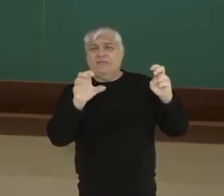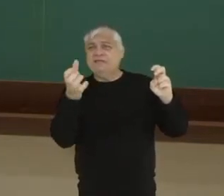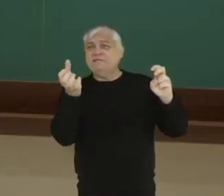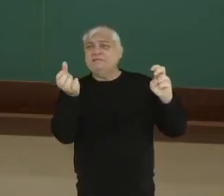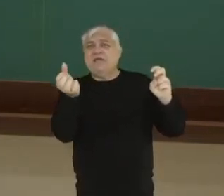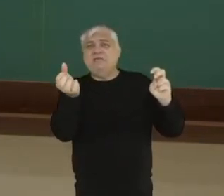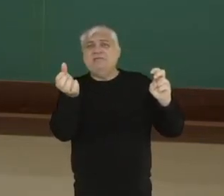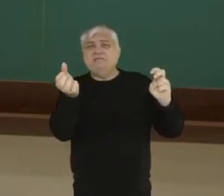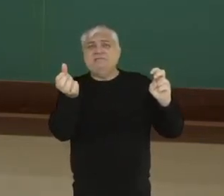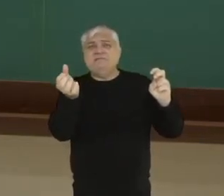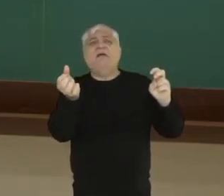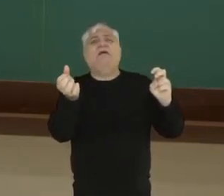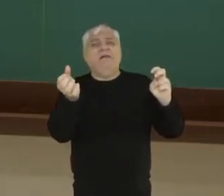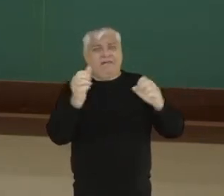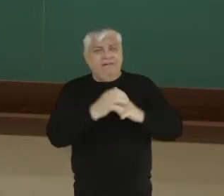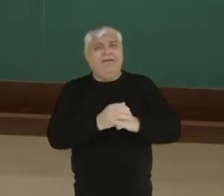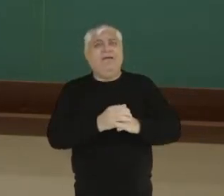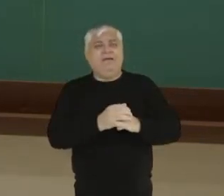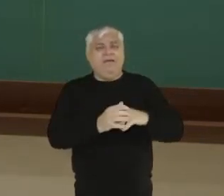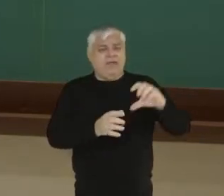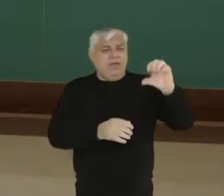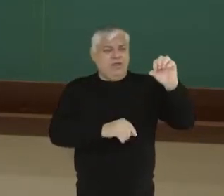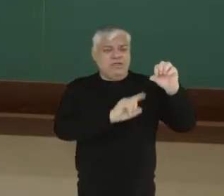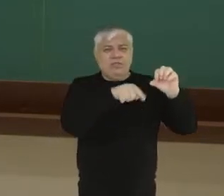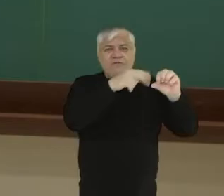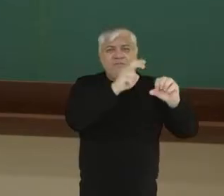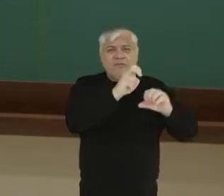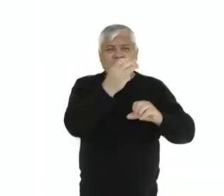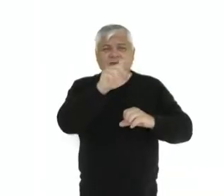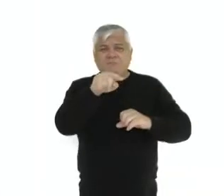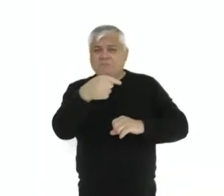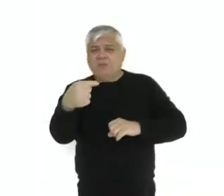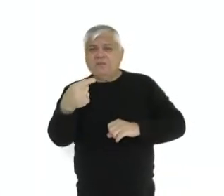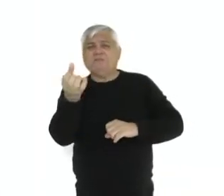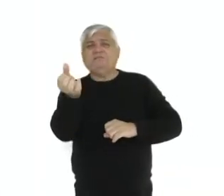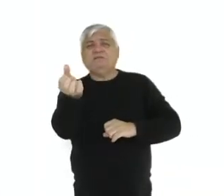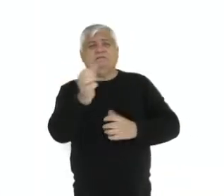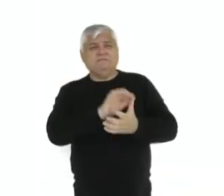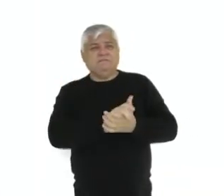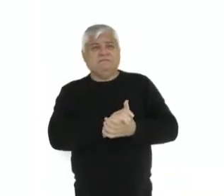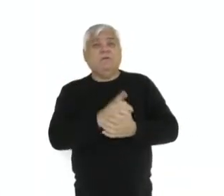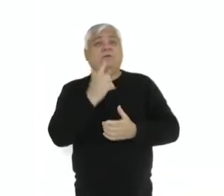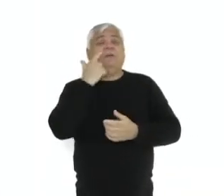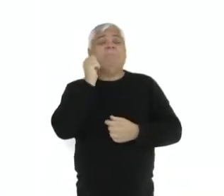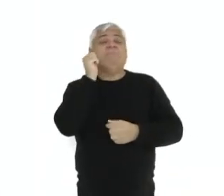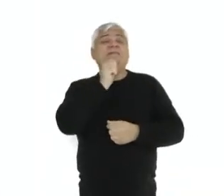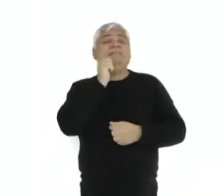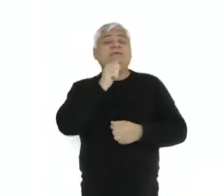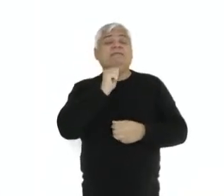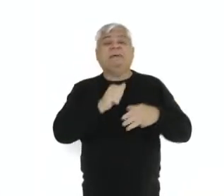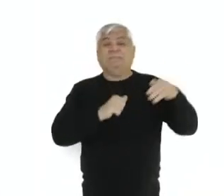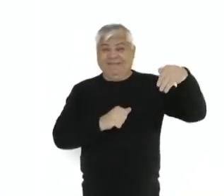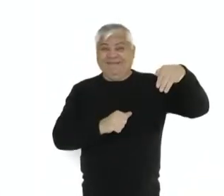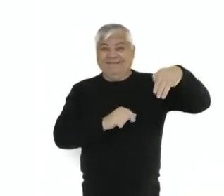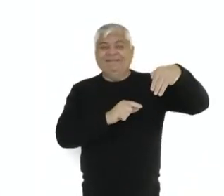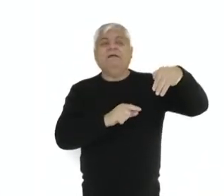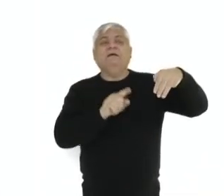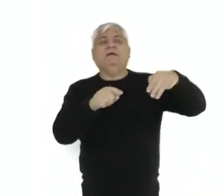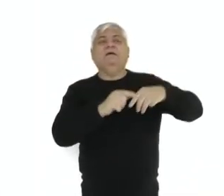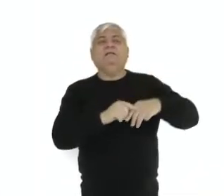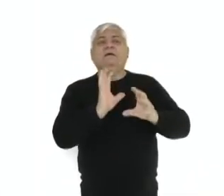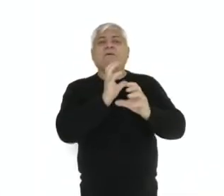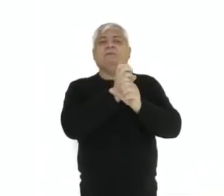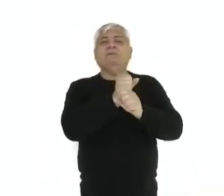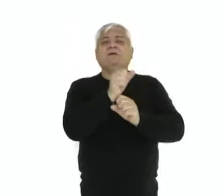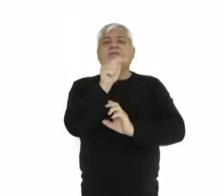pontos entre o menor resultado e o maior resultado. Agora, se você olhar a Mariana, a Mariana, ela teve a maior